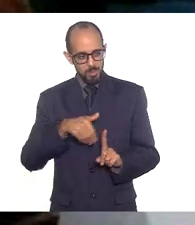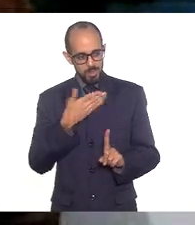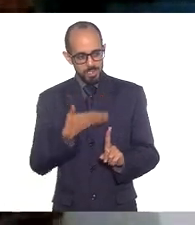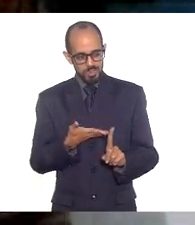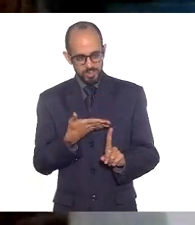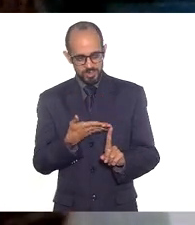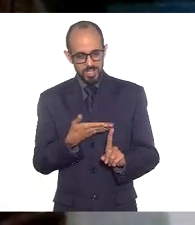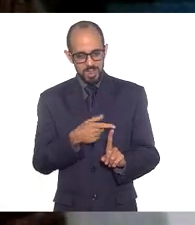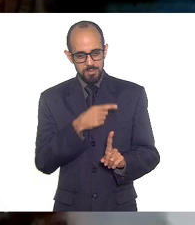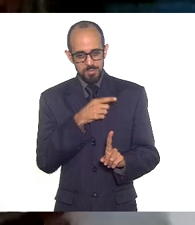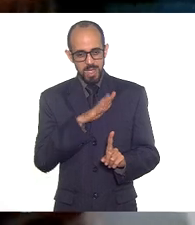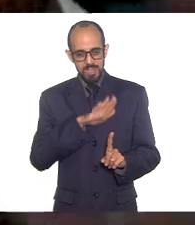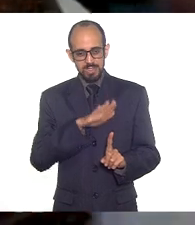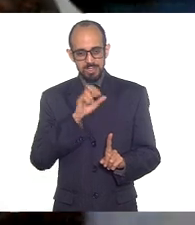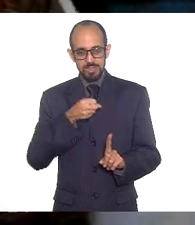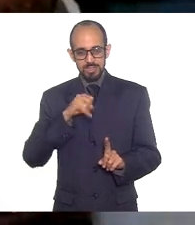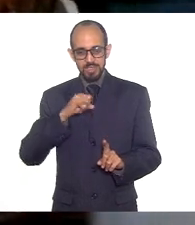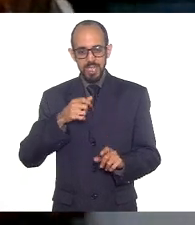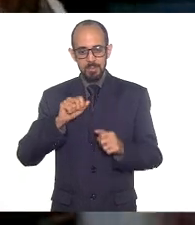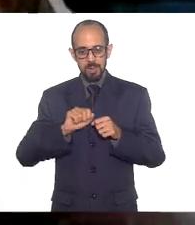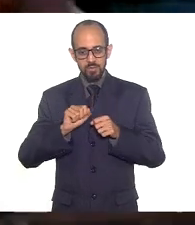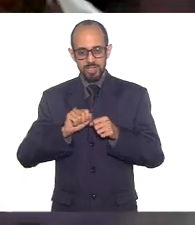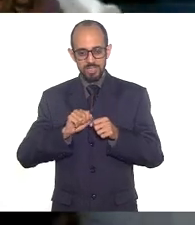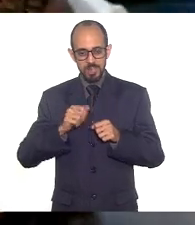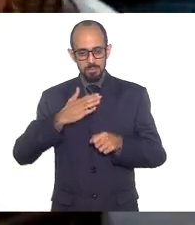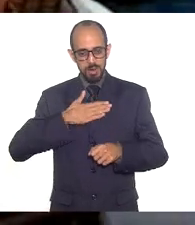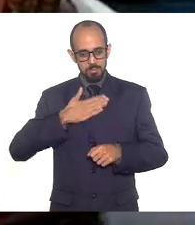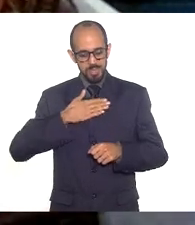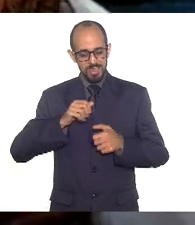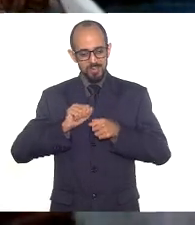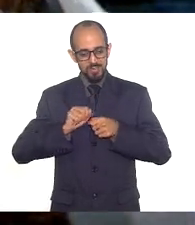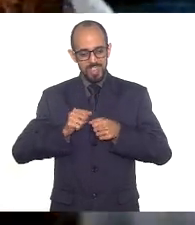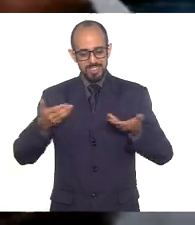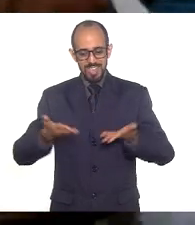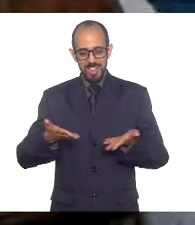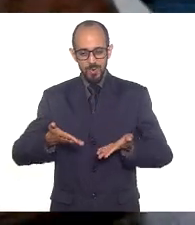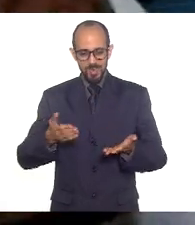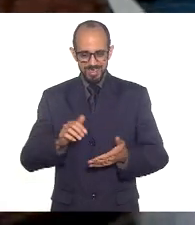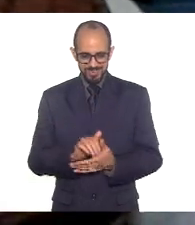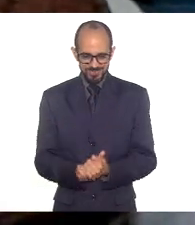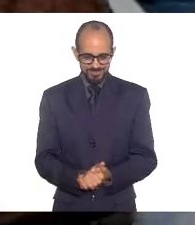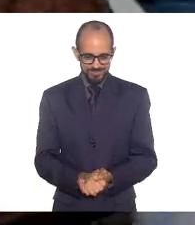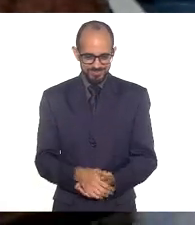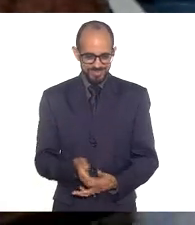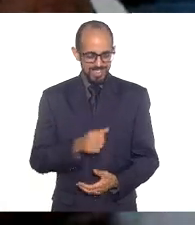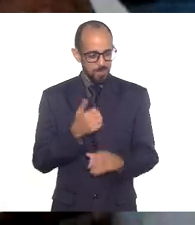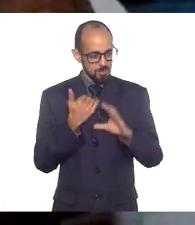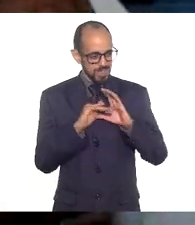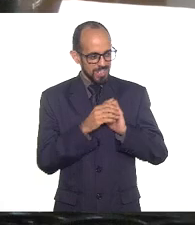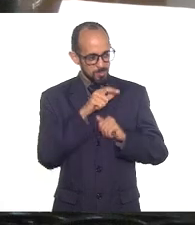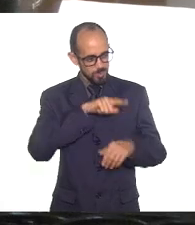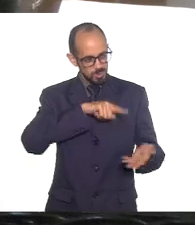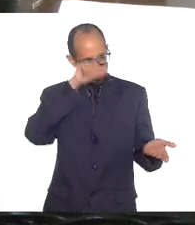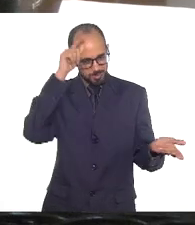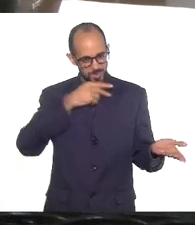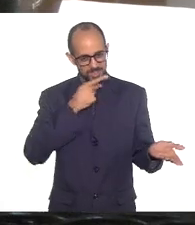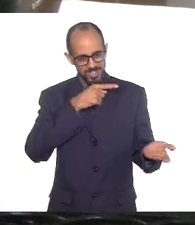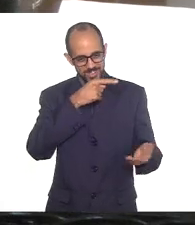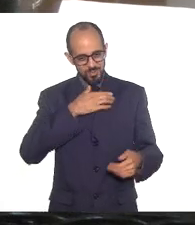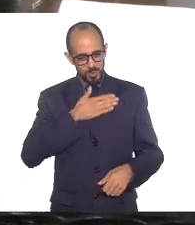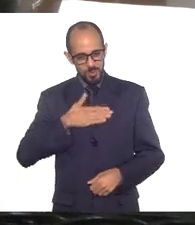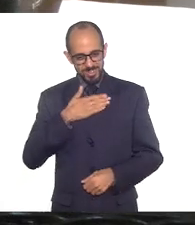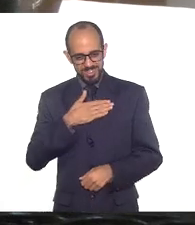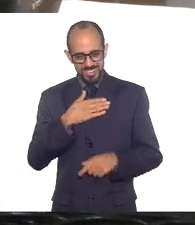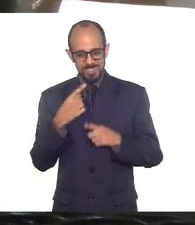cavaquinho disse se é para fazer por mim que faço agora né eu mandei o espaço ficou contente com célula porque também um